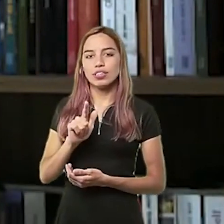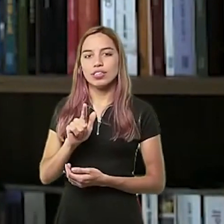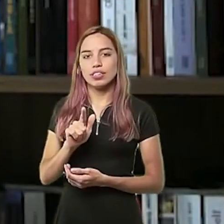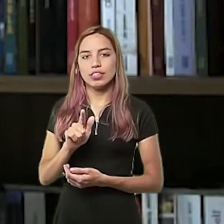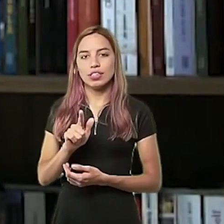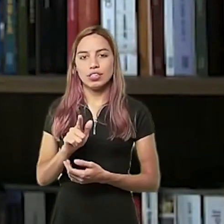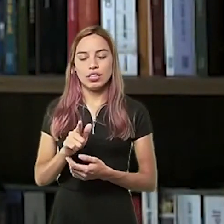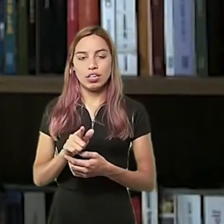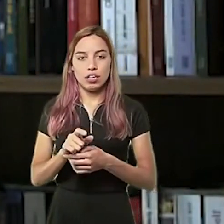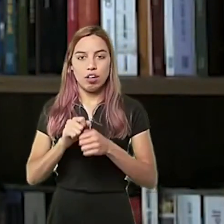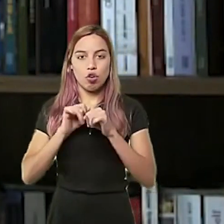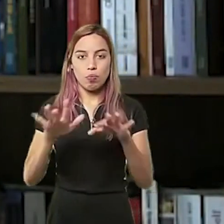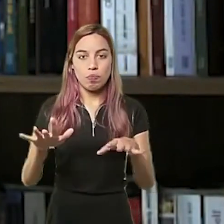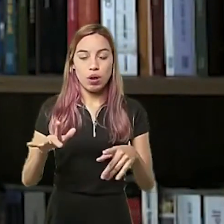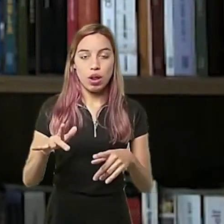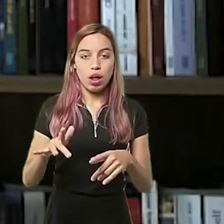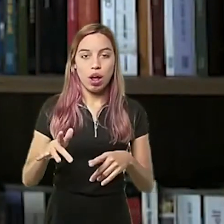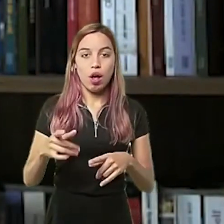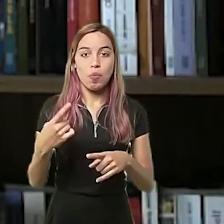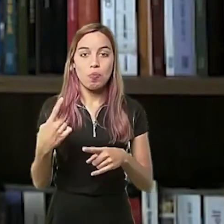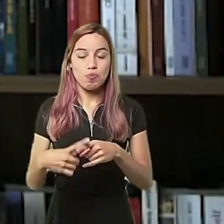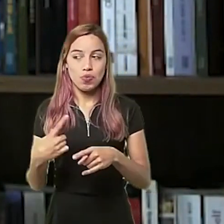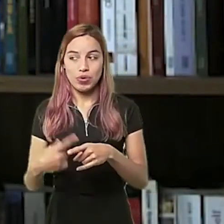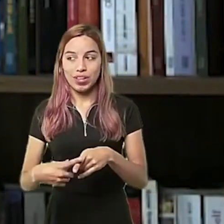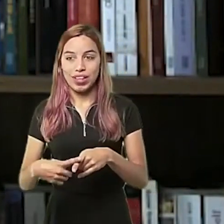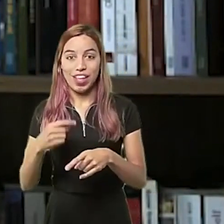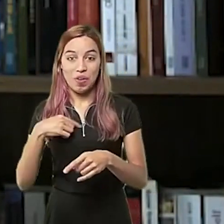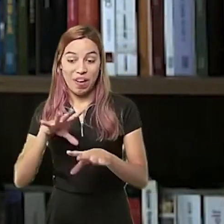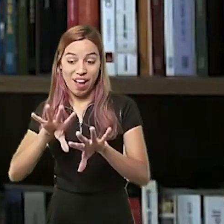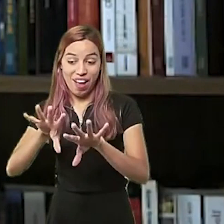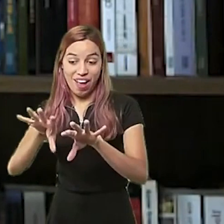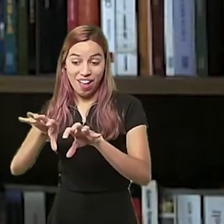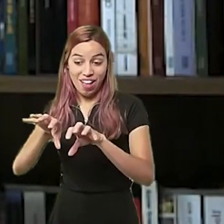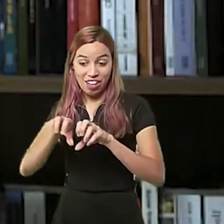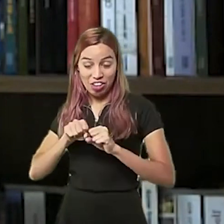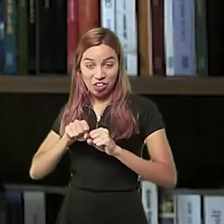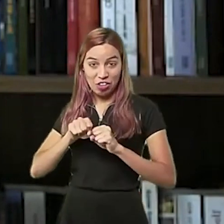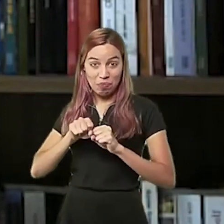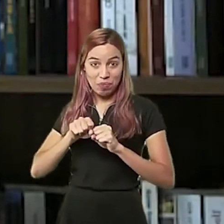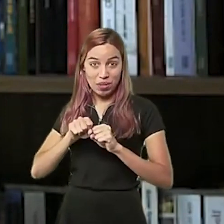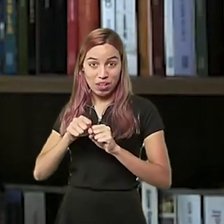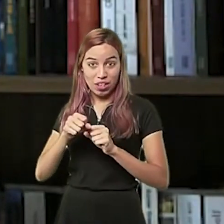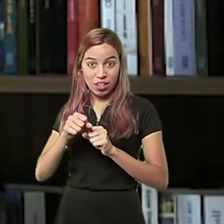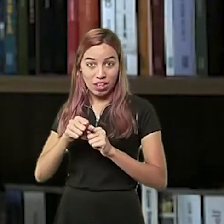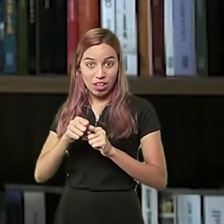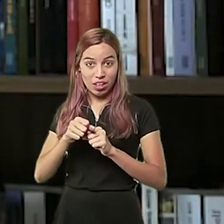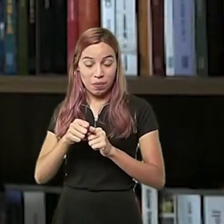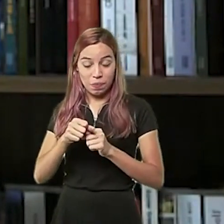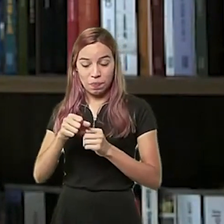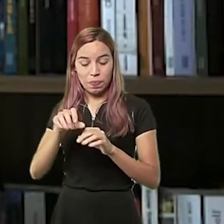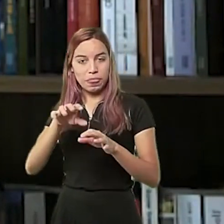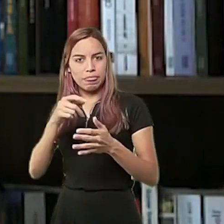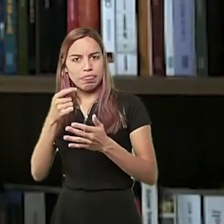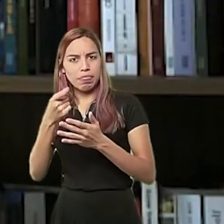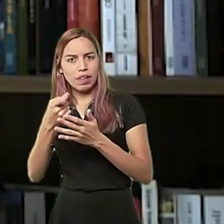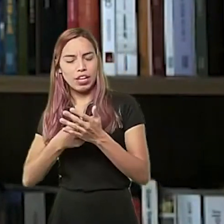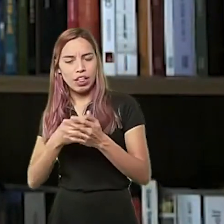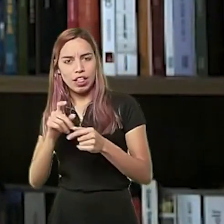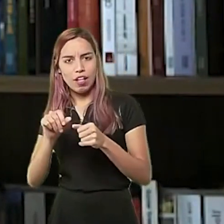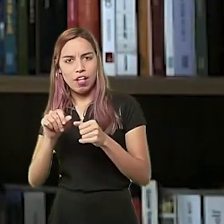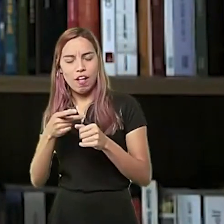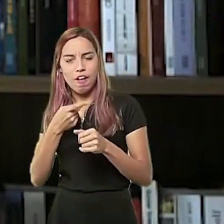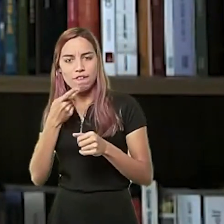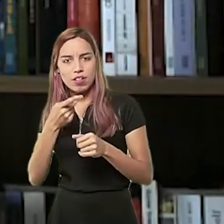a um edital de publicação da Secretaria de Cultura do Estado da Bahia. E